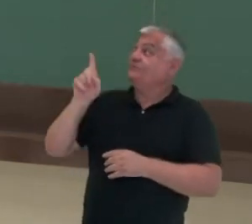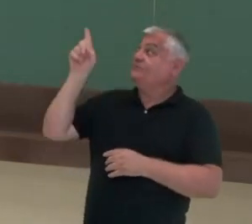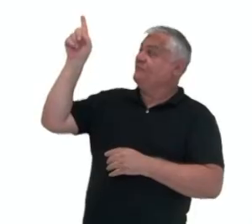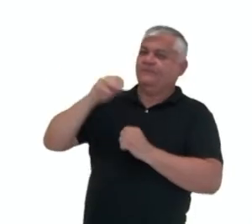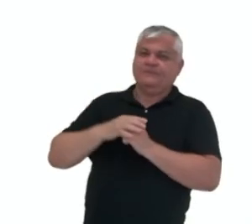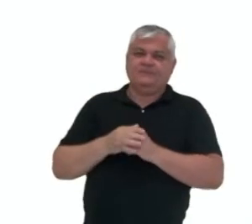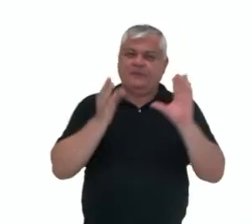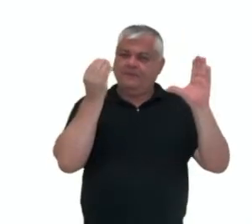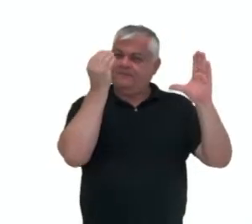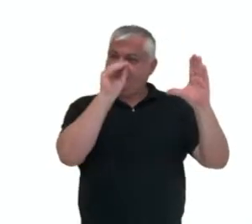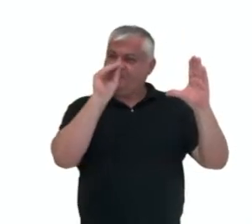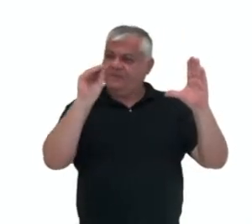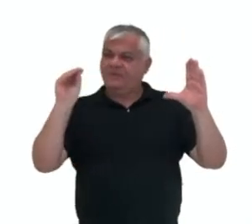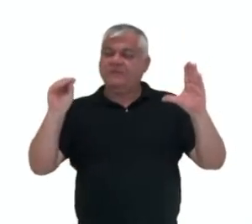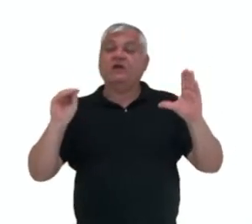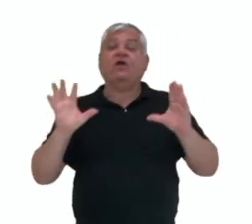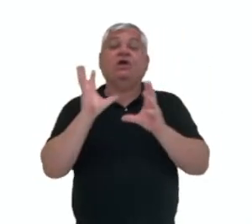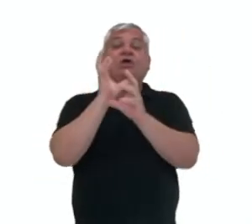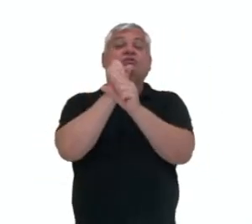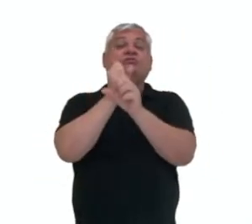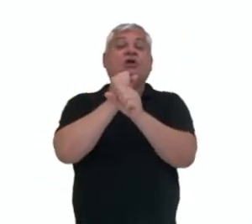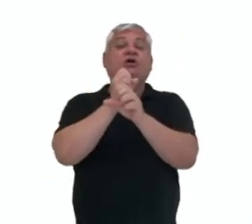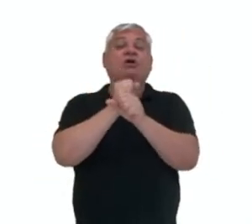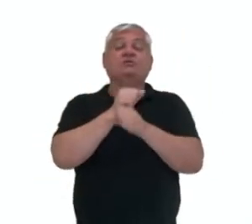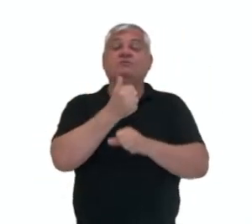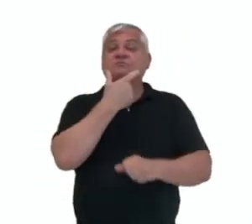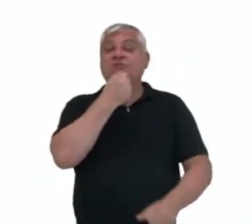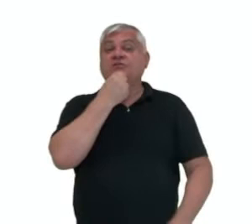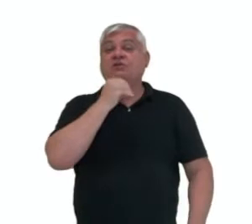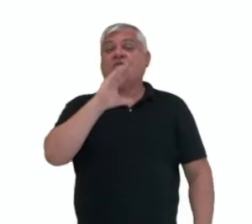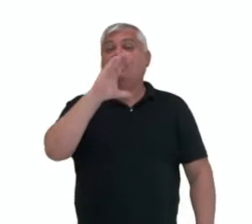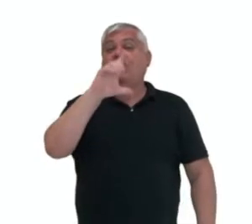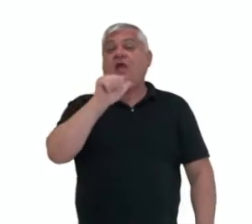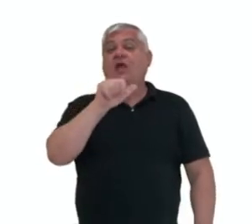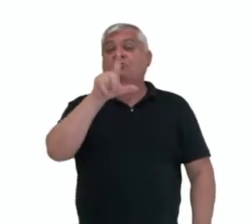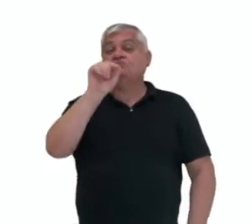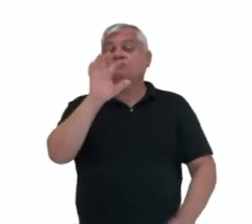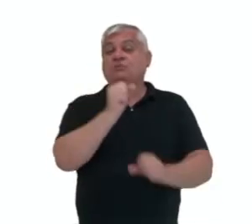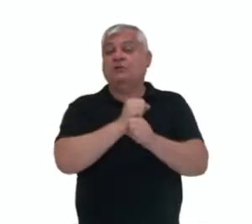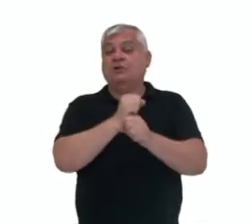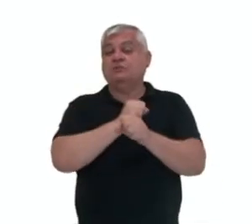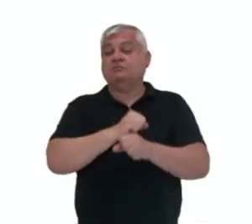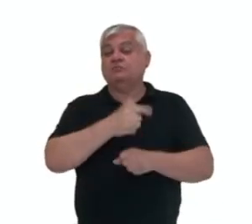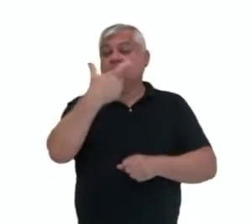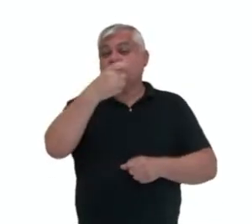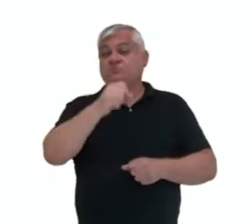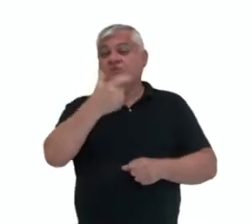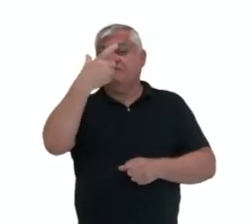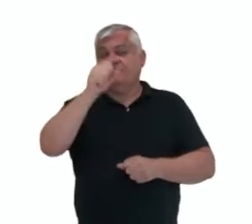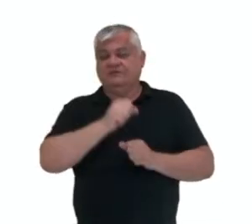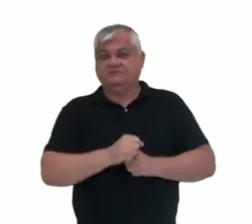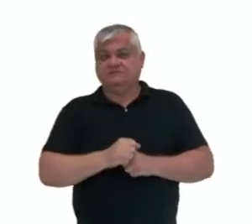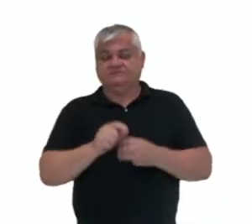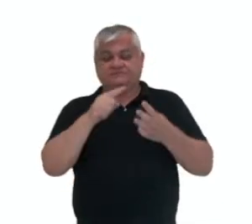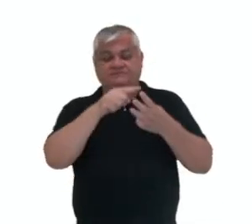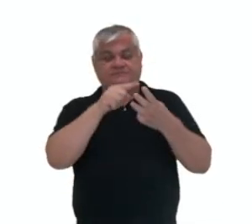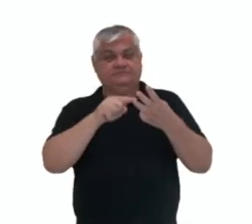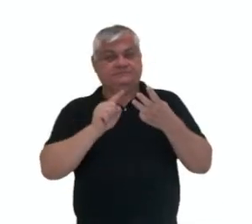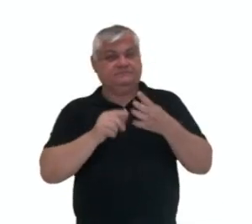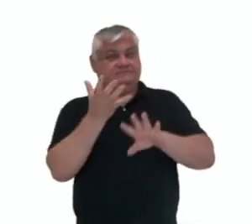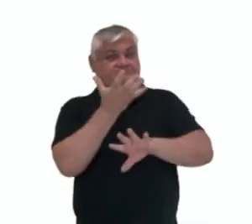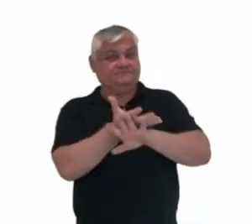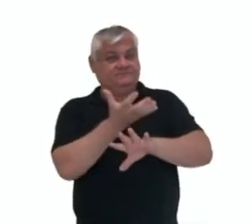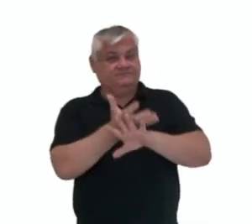mostra as notas obtidas por Cláudio durante seu ano letivo de 2020. Olha lá, hein? Em três disciplinas, tá?